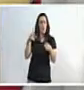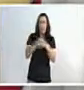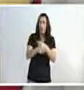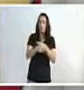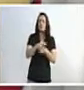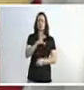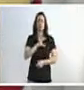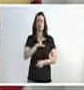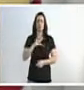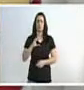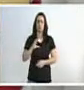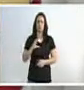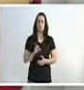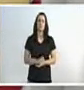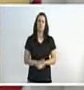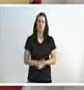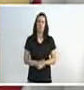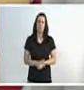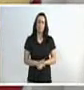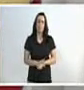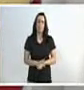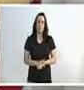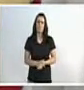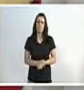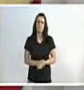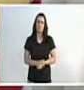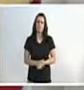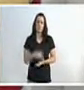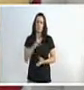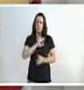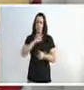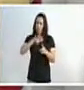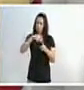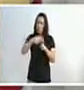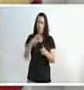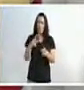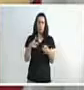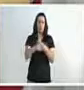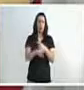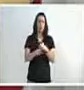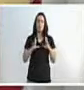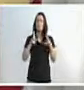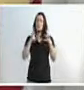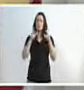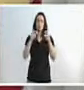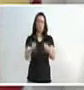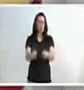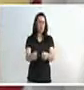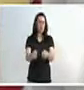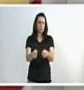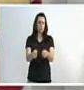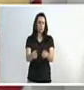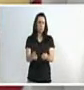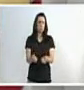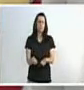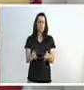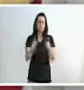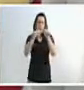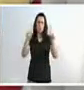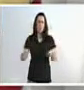que corte a gratificação por representação de todos os cargos comissionados, já que